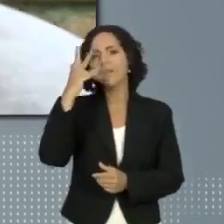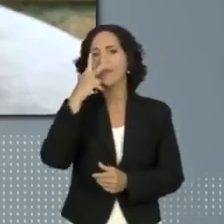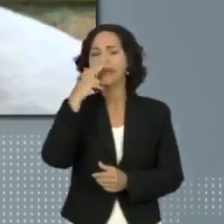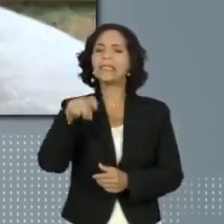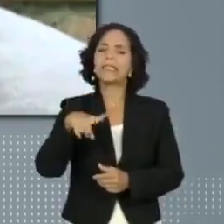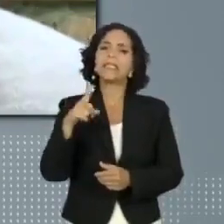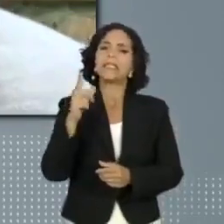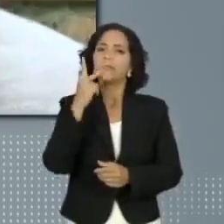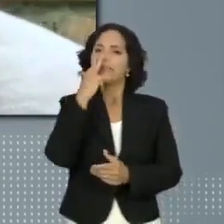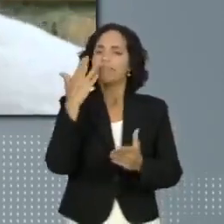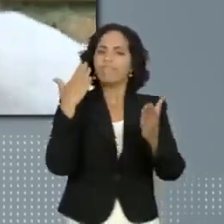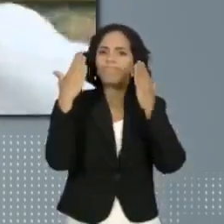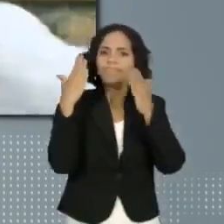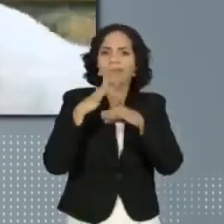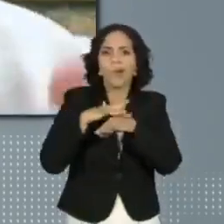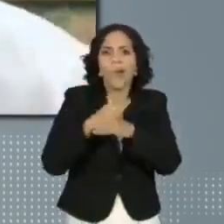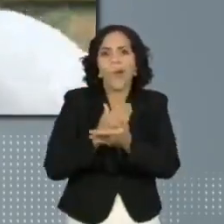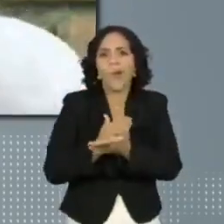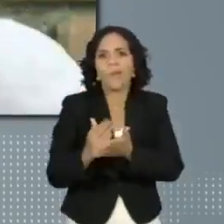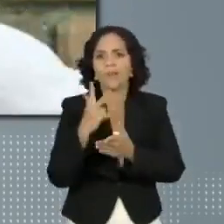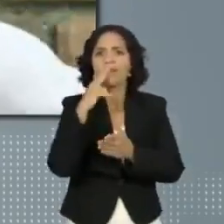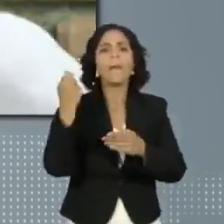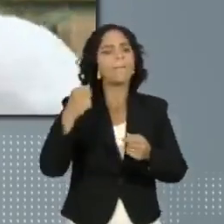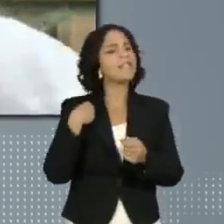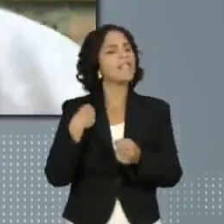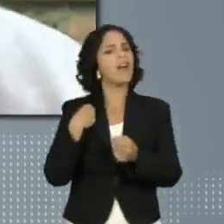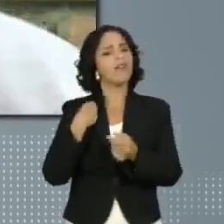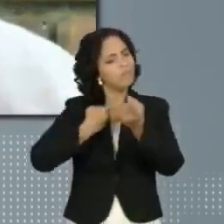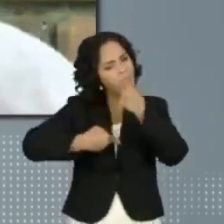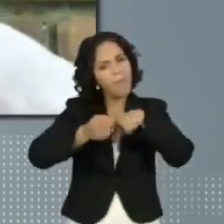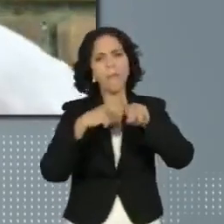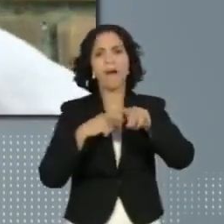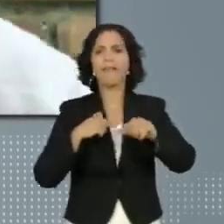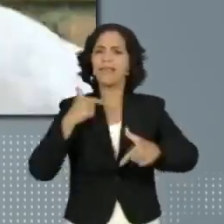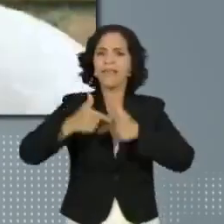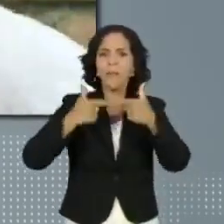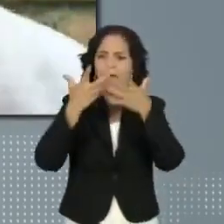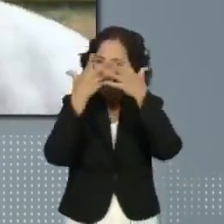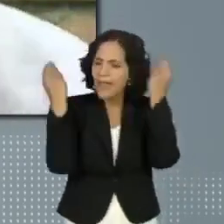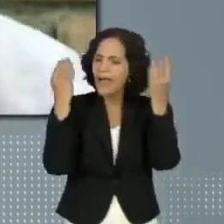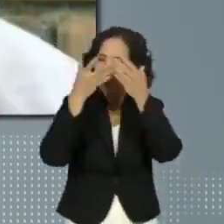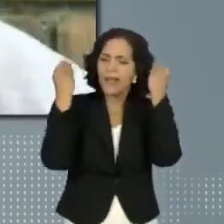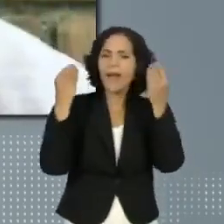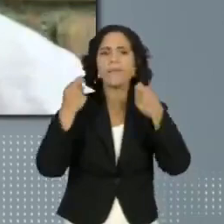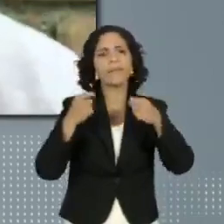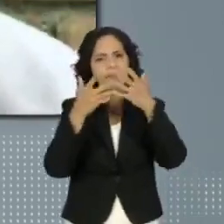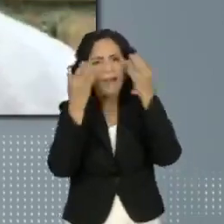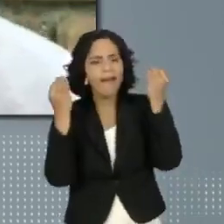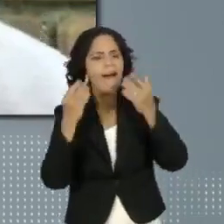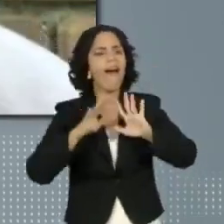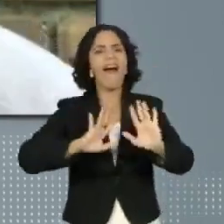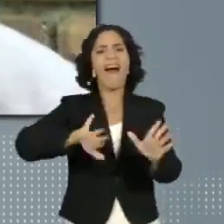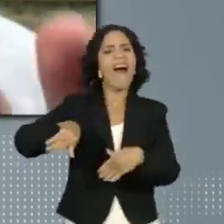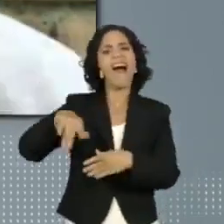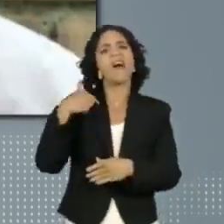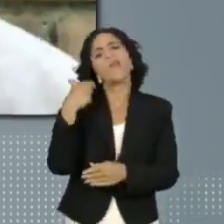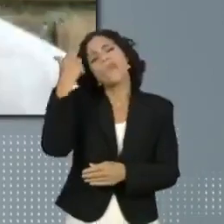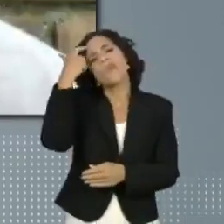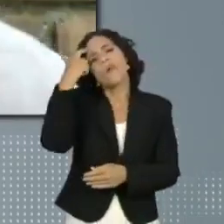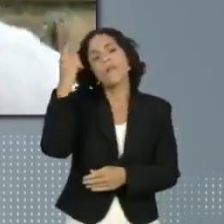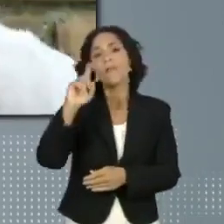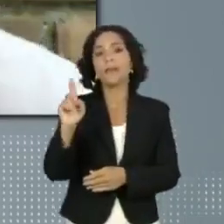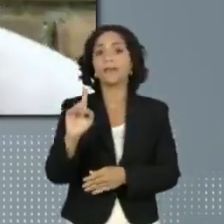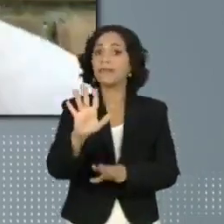né? Os outros começam a dizer assim, não, vamos em frente, trabalha que passa, esquece, tira da cabeça.